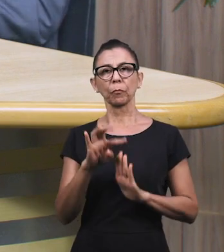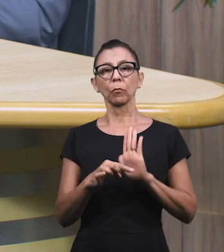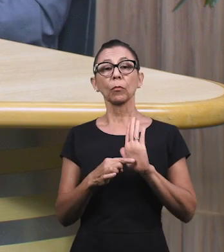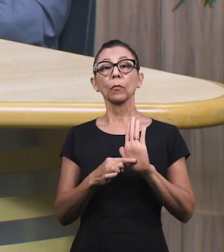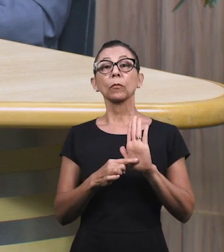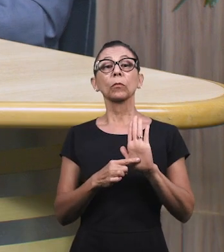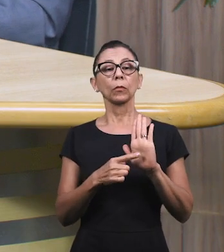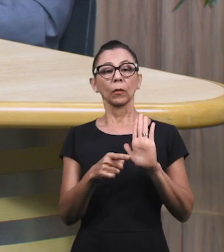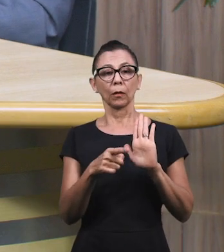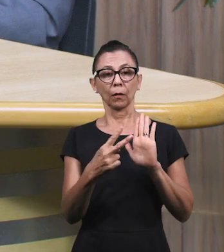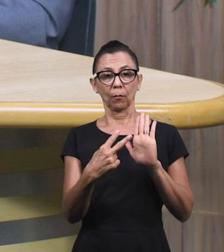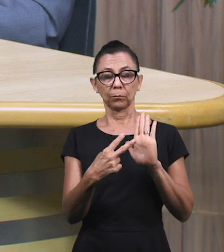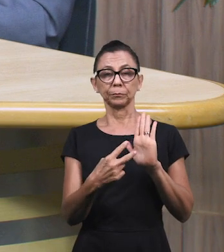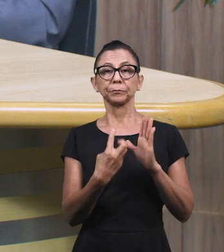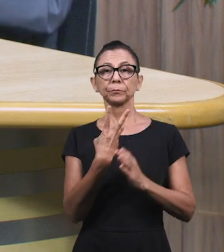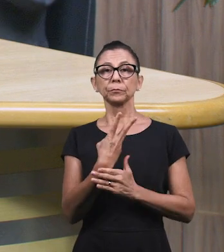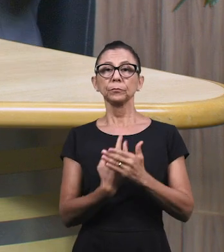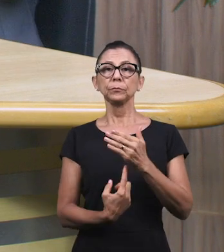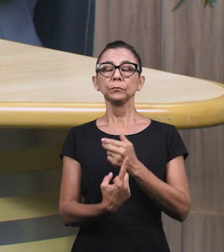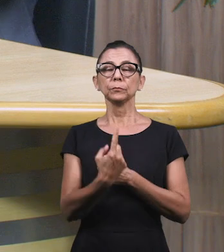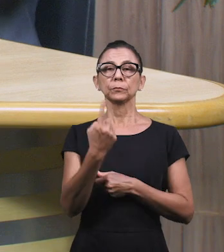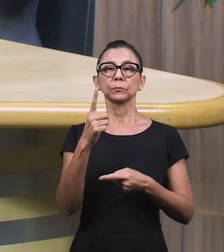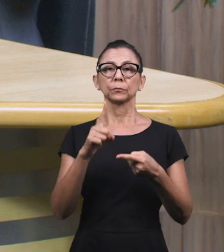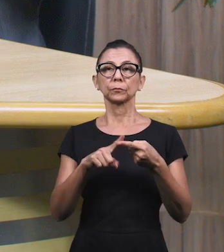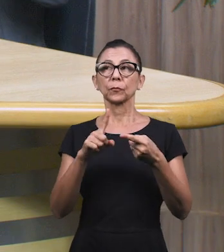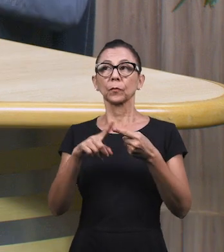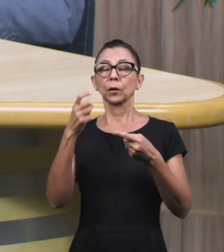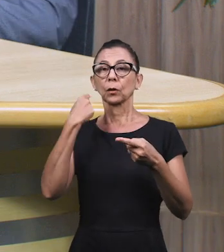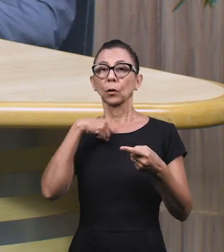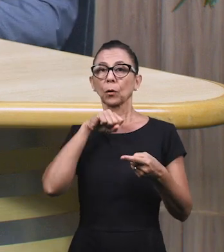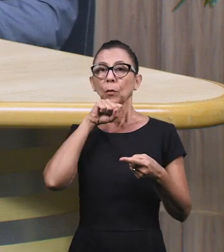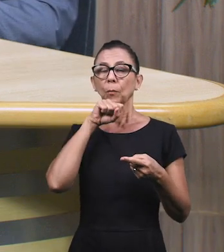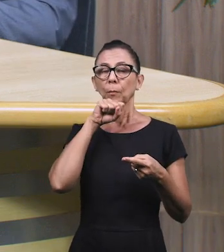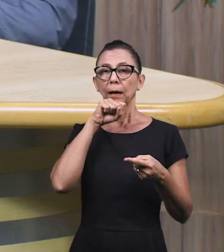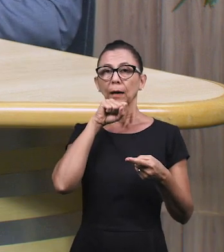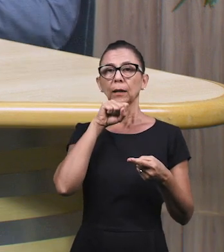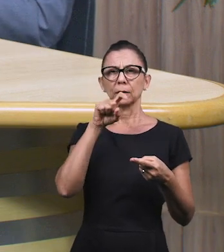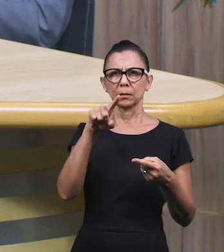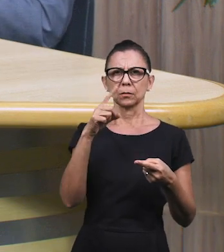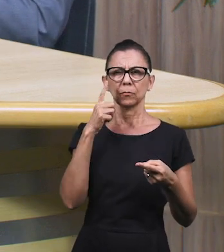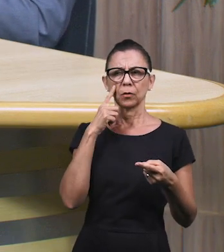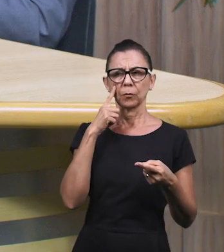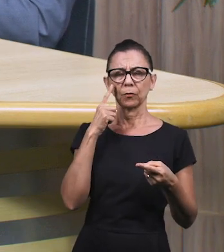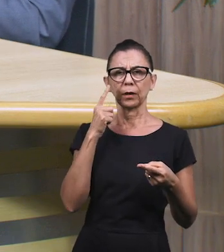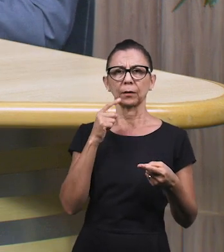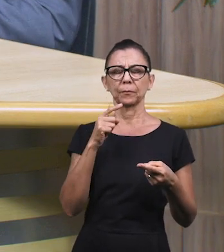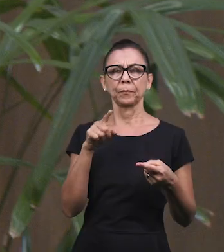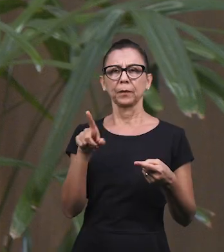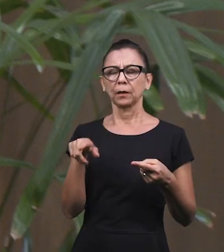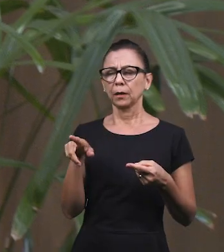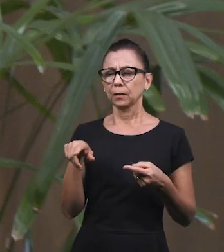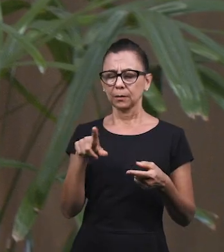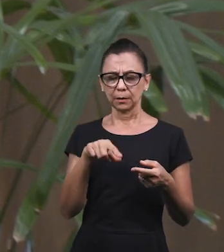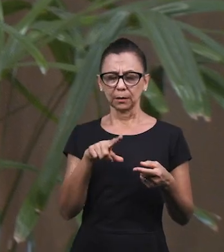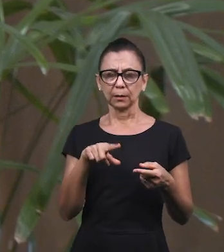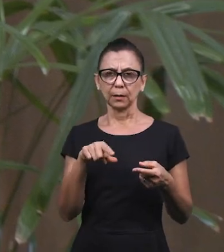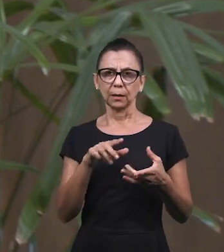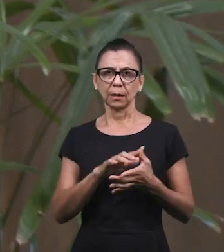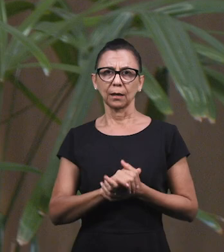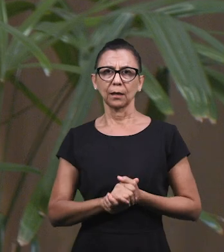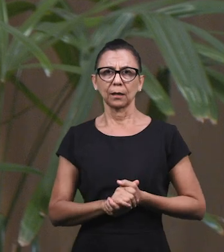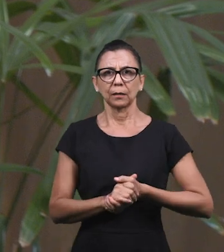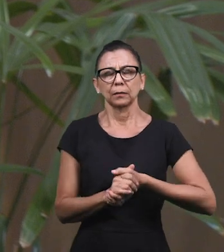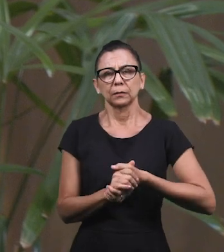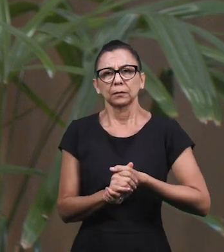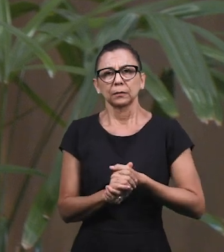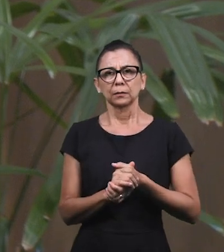bíblico, ele fala a Trindade. Então, nós vemos o seguinte: o Pai, né, que nós aprendemos. Tem até aqui, só para mostrar, isso aqui é um